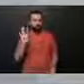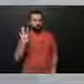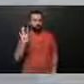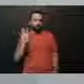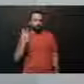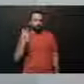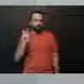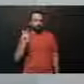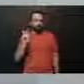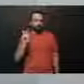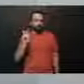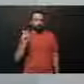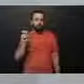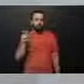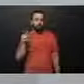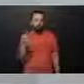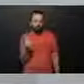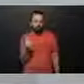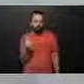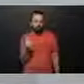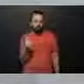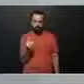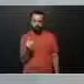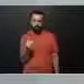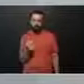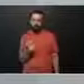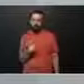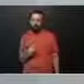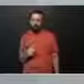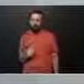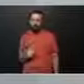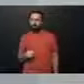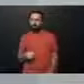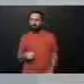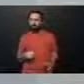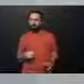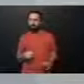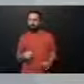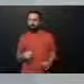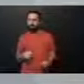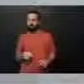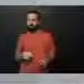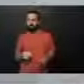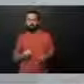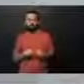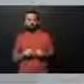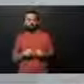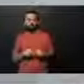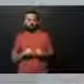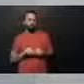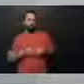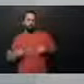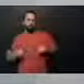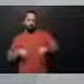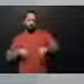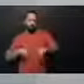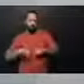4, 5, 6. Como nós estamos trabalhando a decomposição, o que